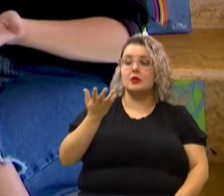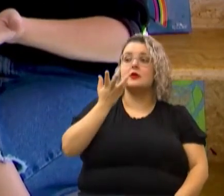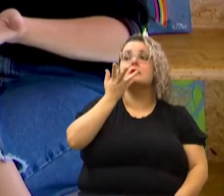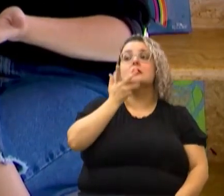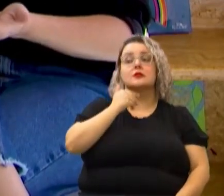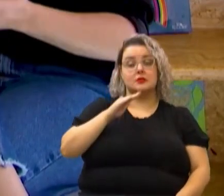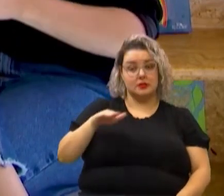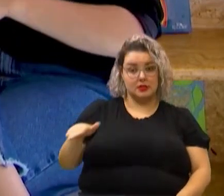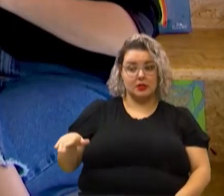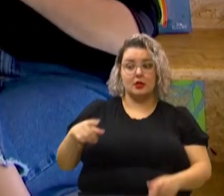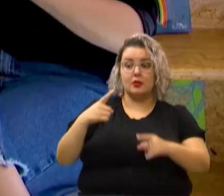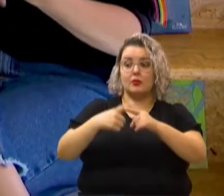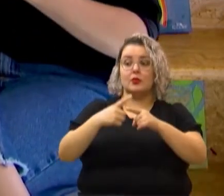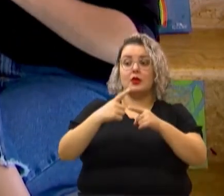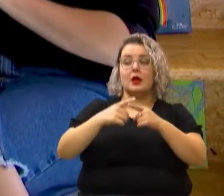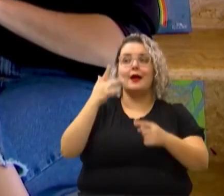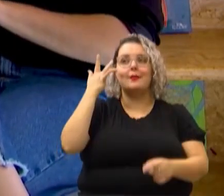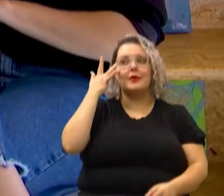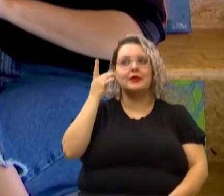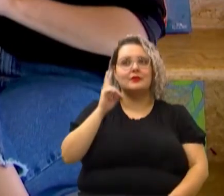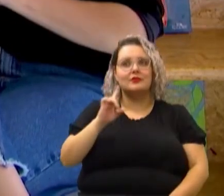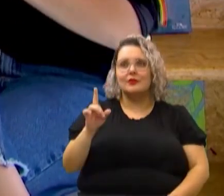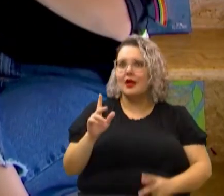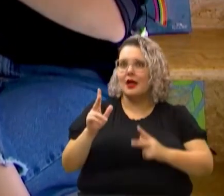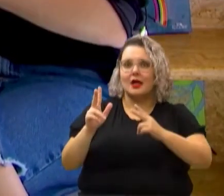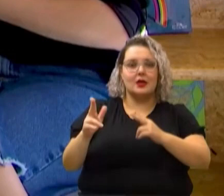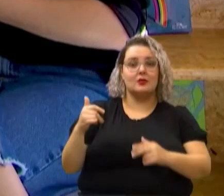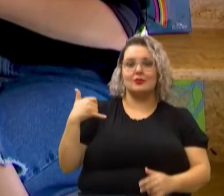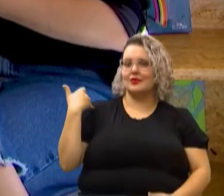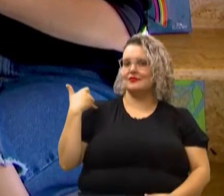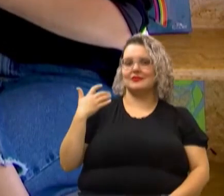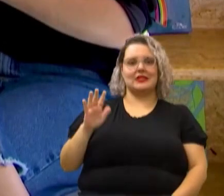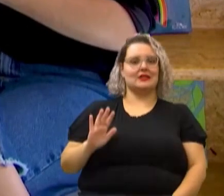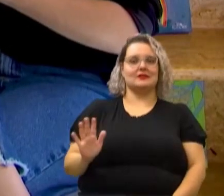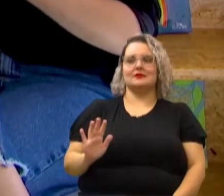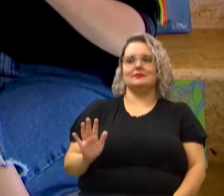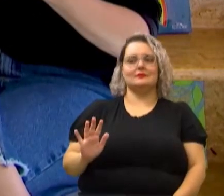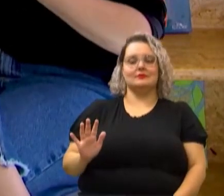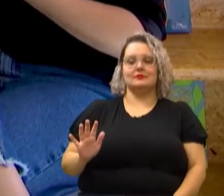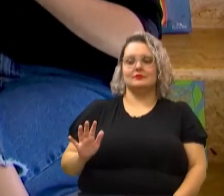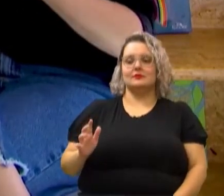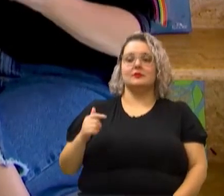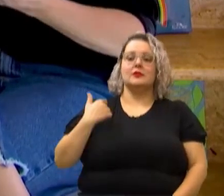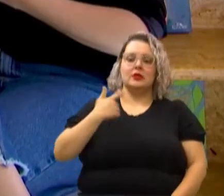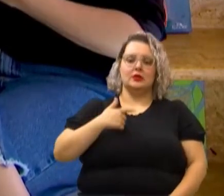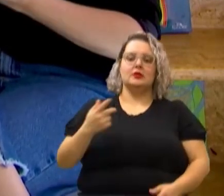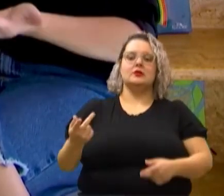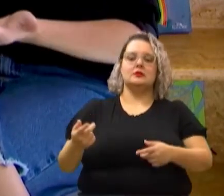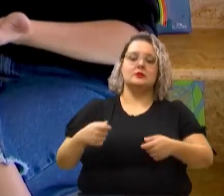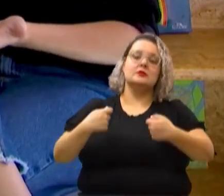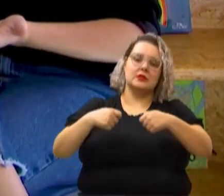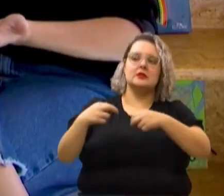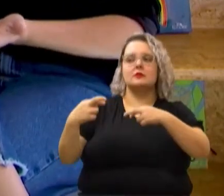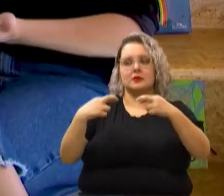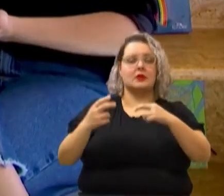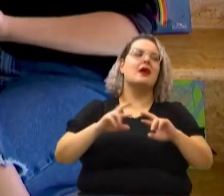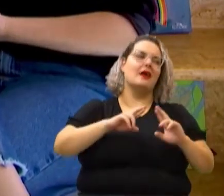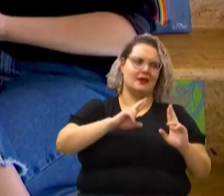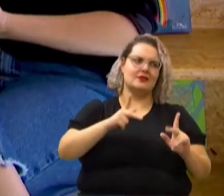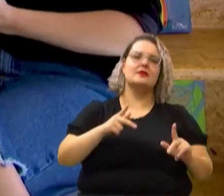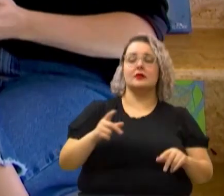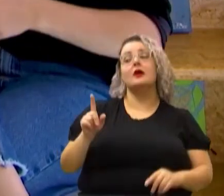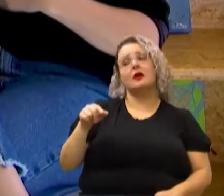dessa criança porque a maturidade não é a mesma coisa que idade né e a gente precisa olhar para isso